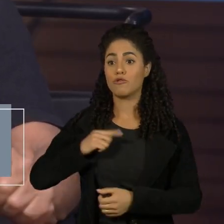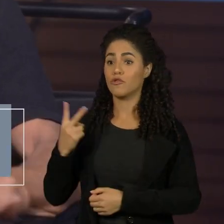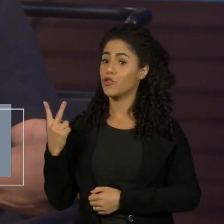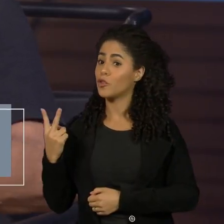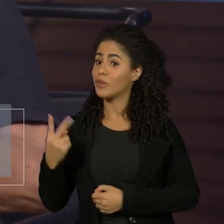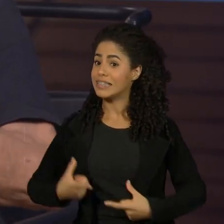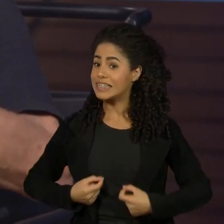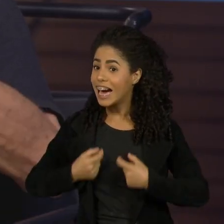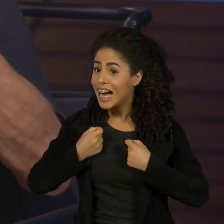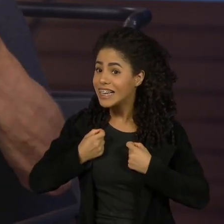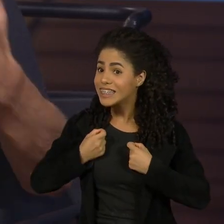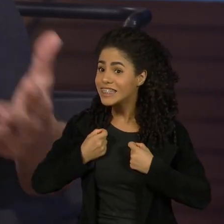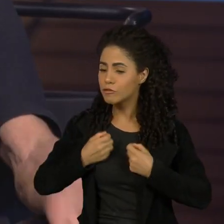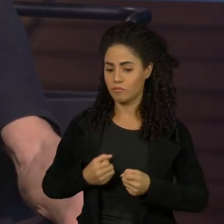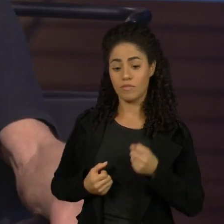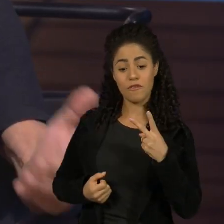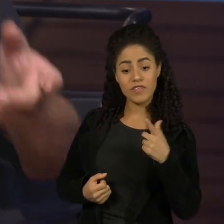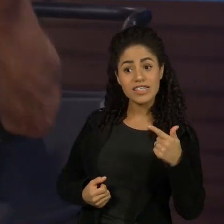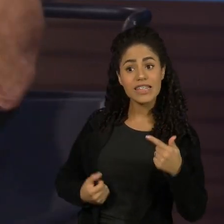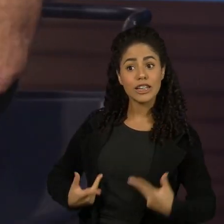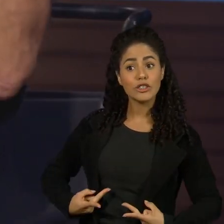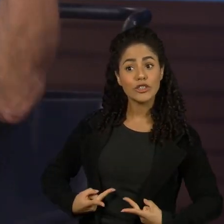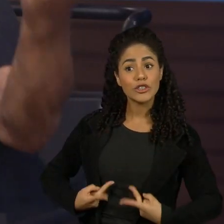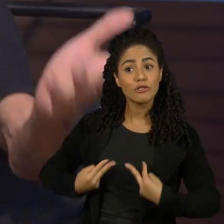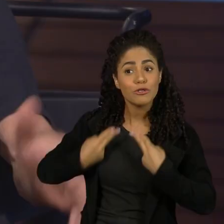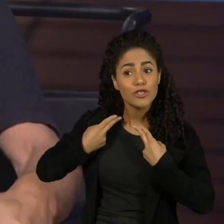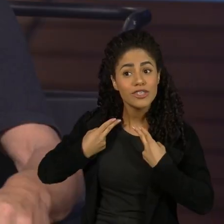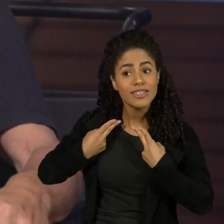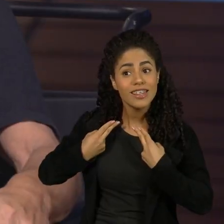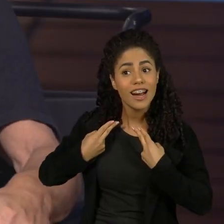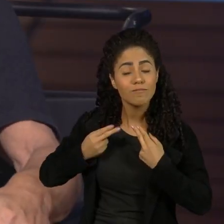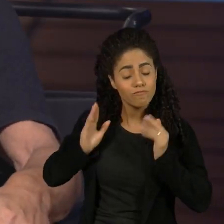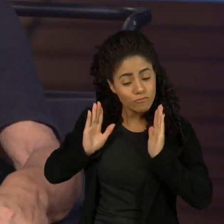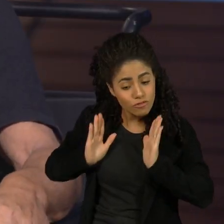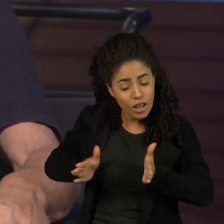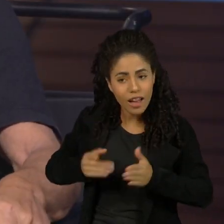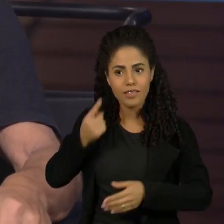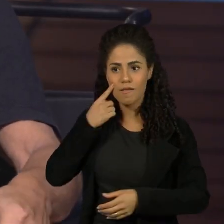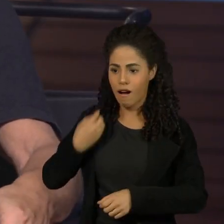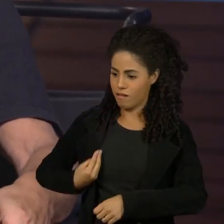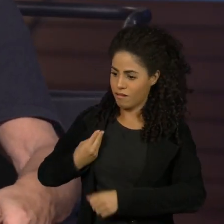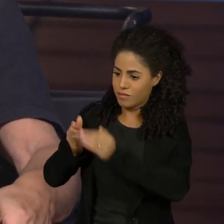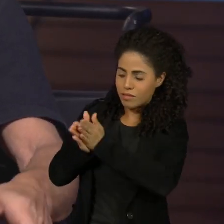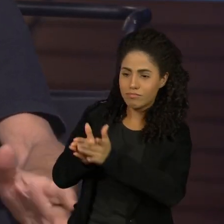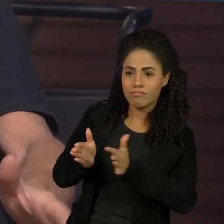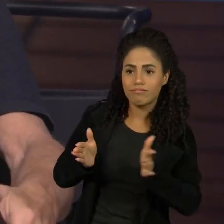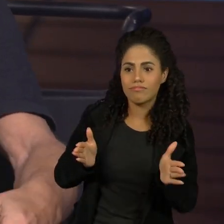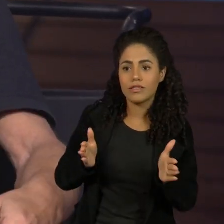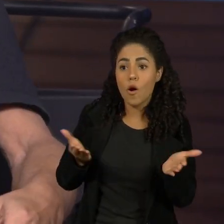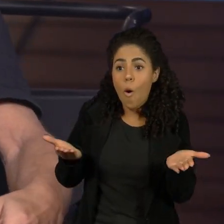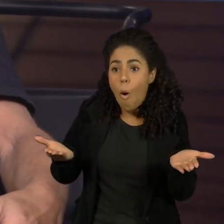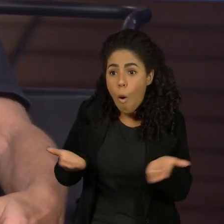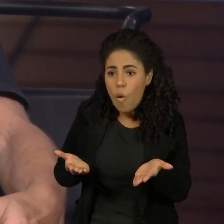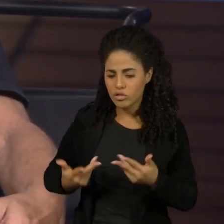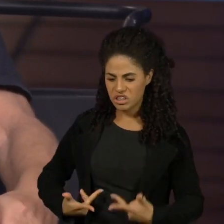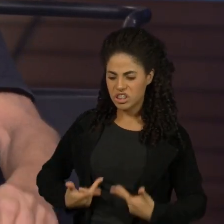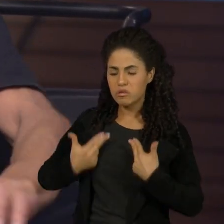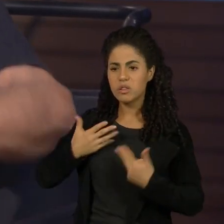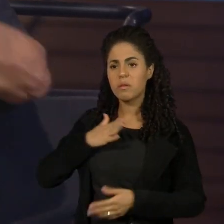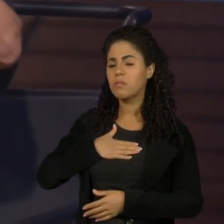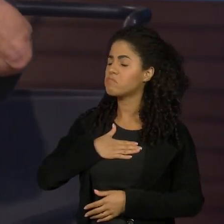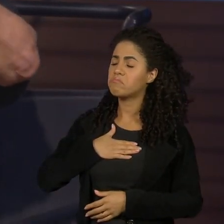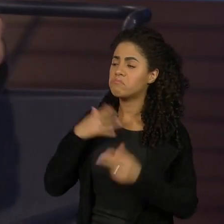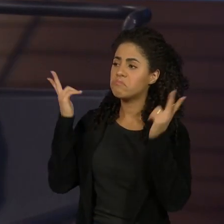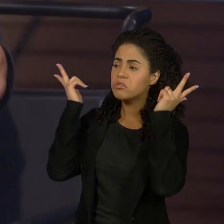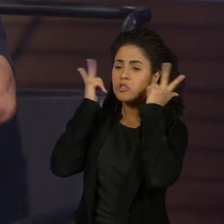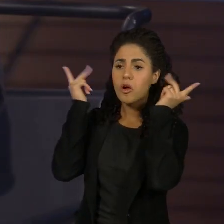eu tive 27 cirurgias, já fiz há 2 semanas a minha 27ª cirurgia, que hoje em dia a cirurgia para mim é como um curativo. Vou